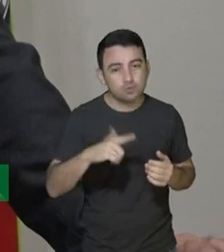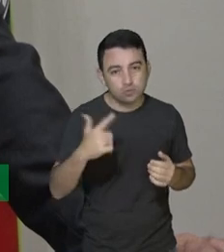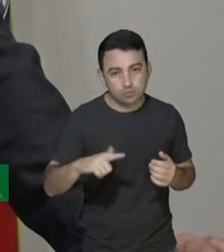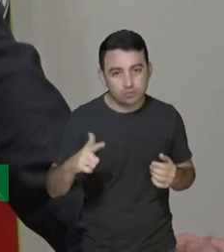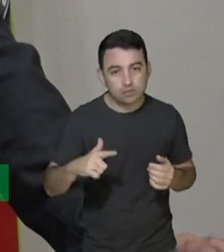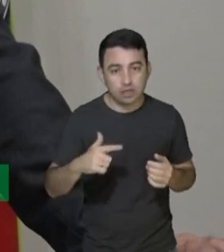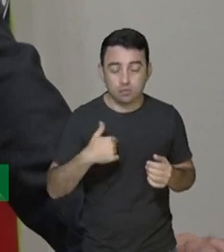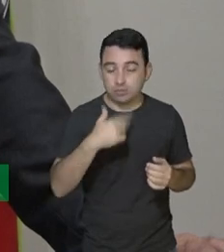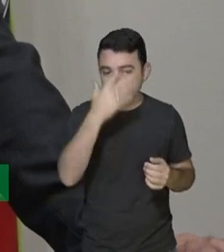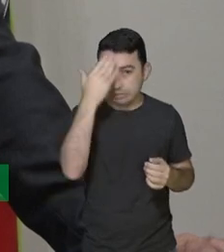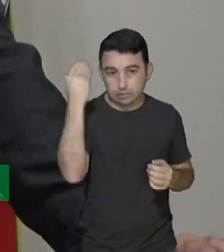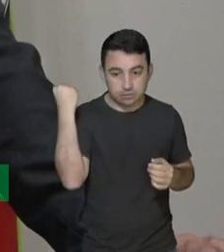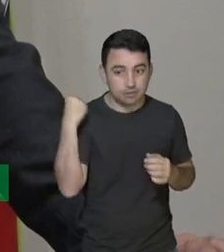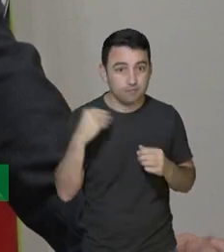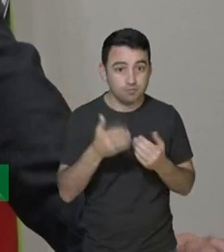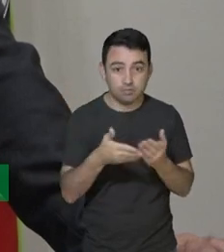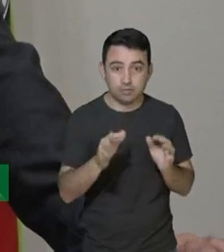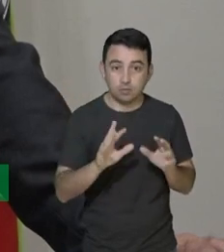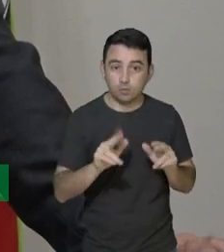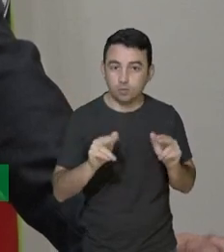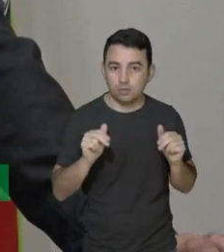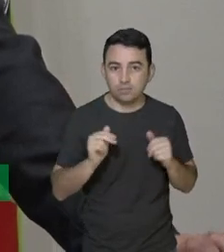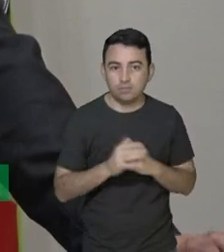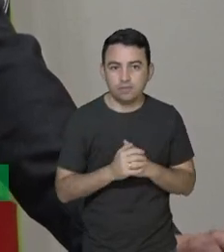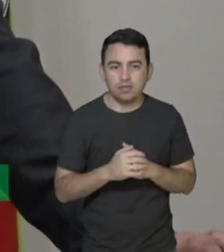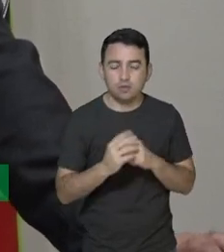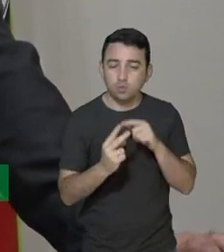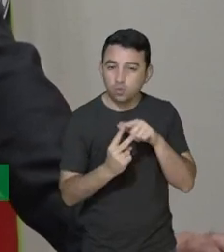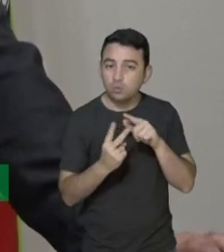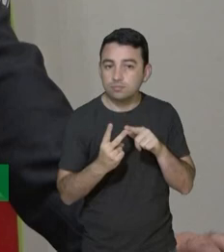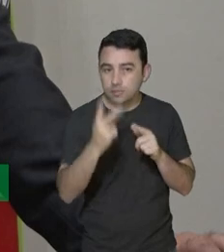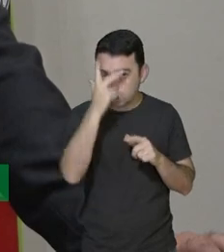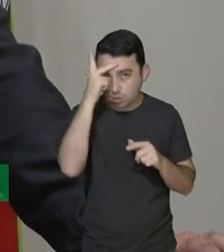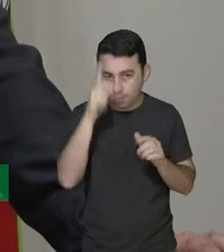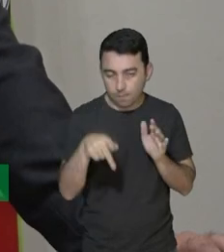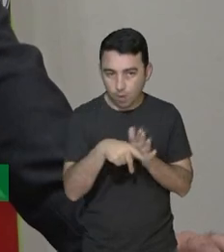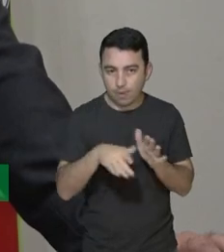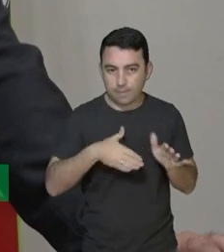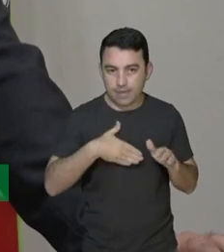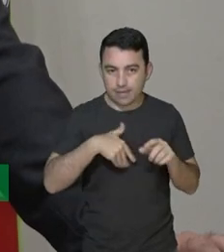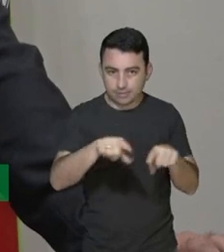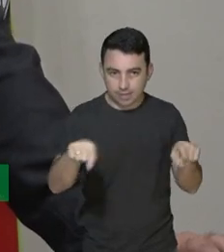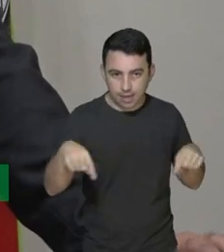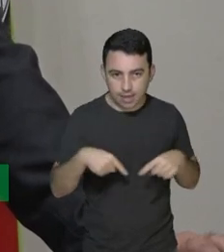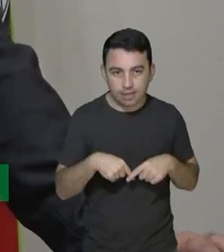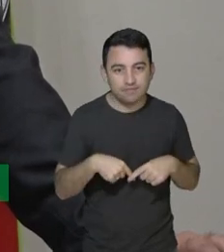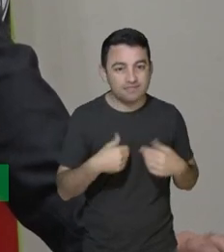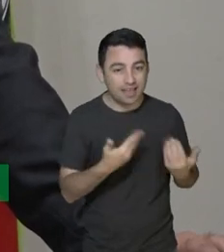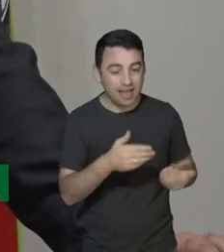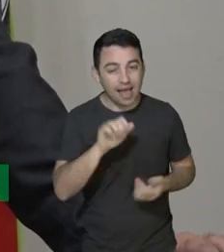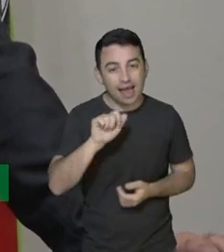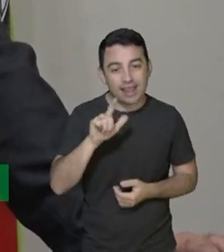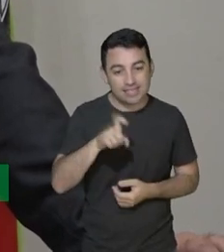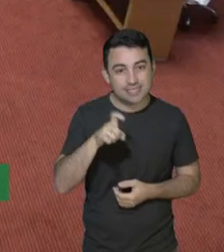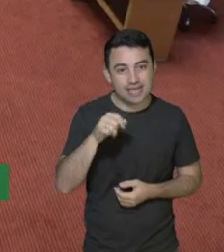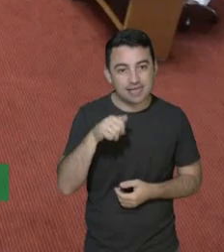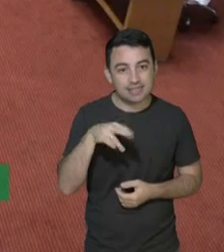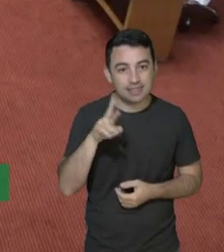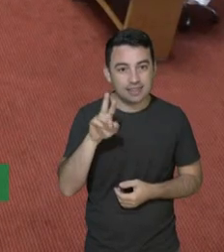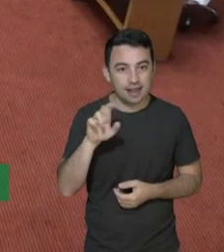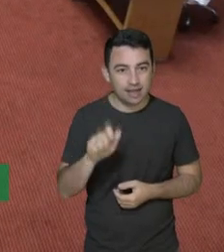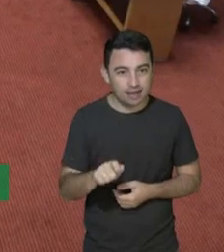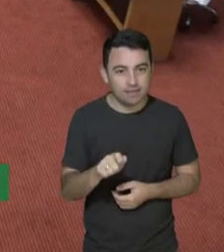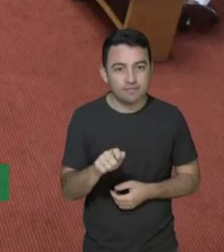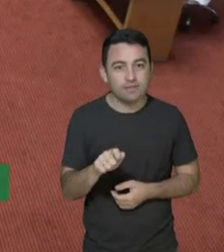alguém. Mas tem 2 pessoas que estão no meu gabinete, a Lissandra, que está lá, de pé, e